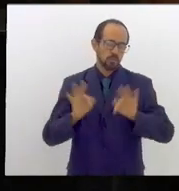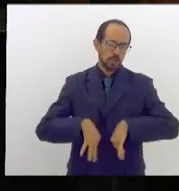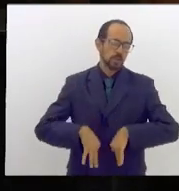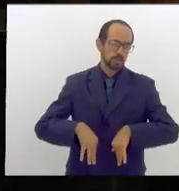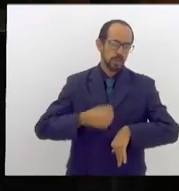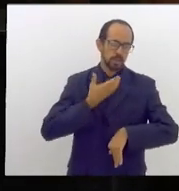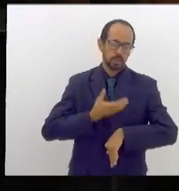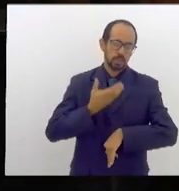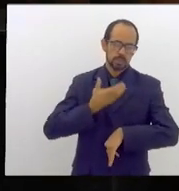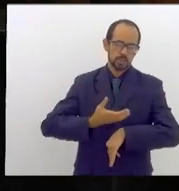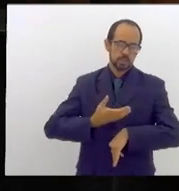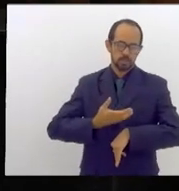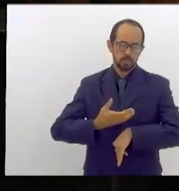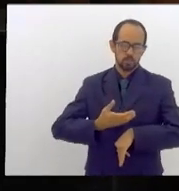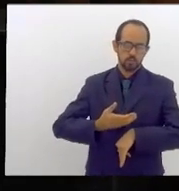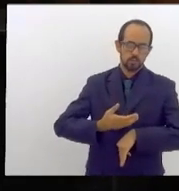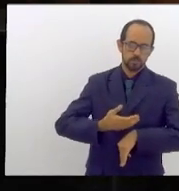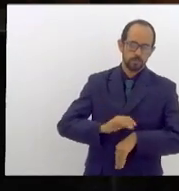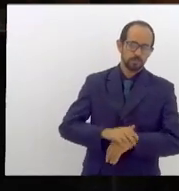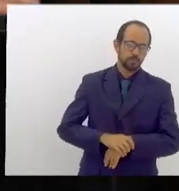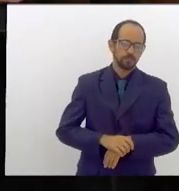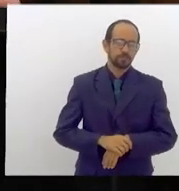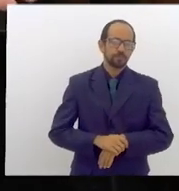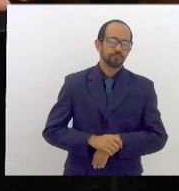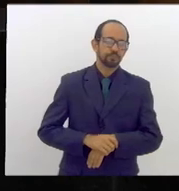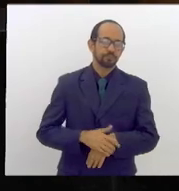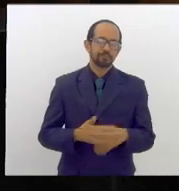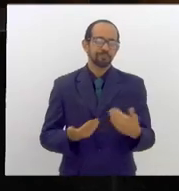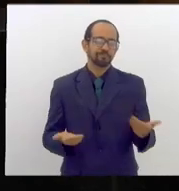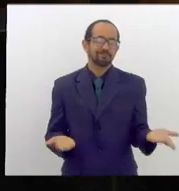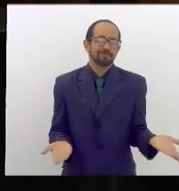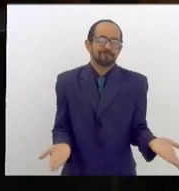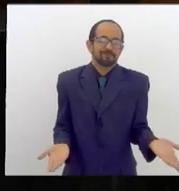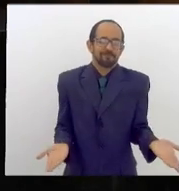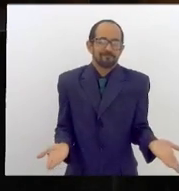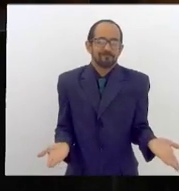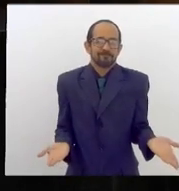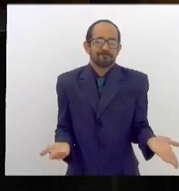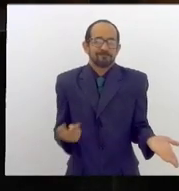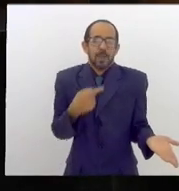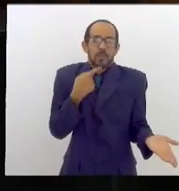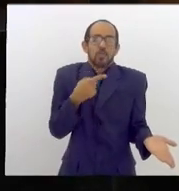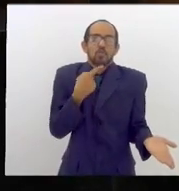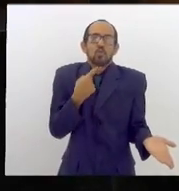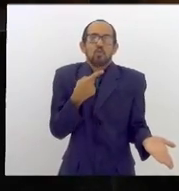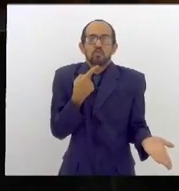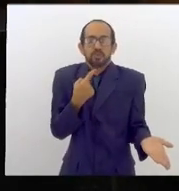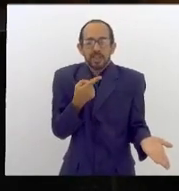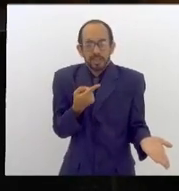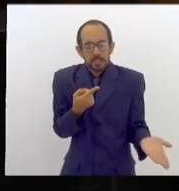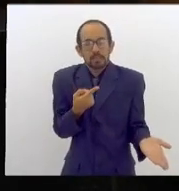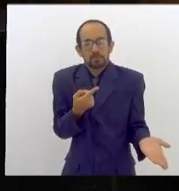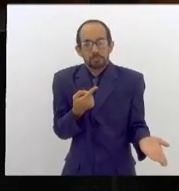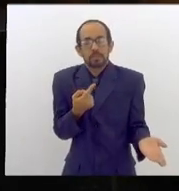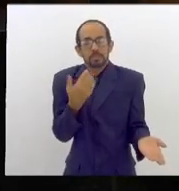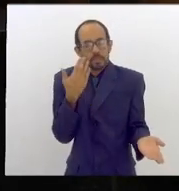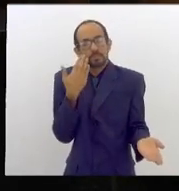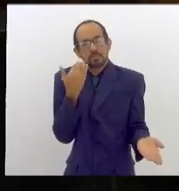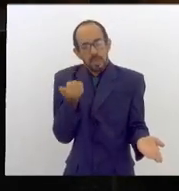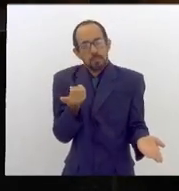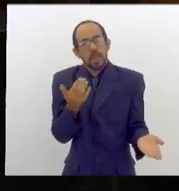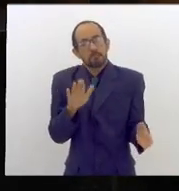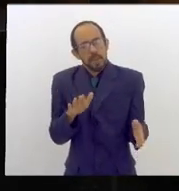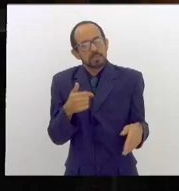ano após 31 de dezembro ainda sem sabermos o número mas